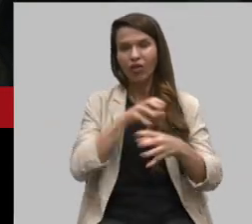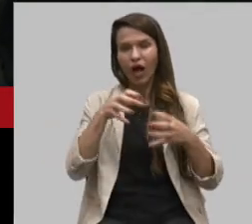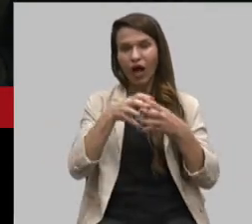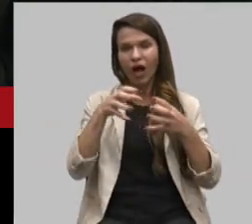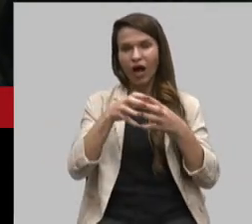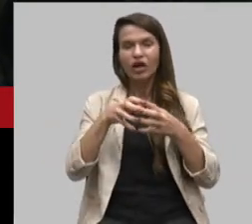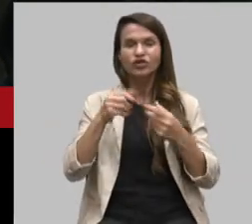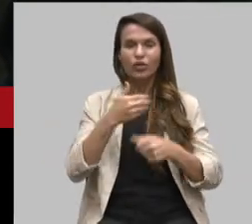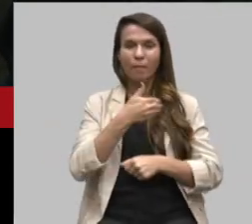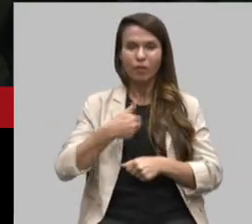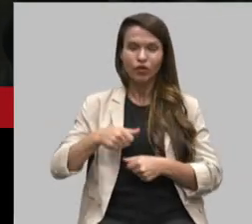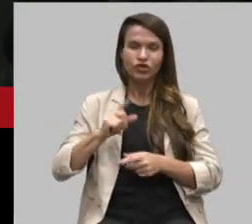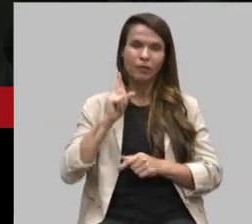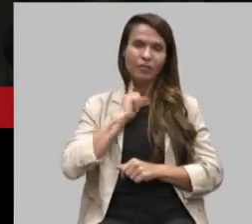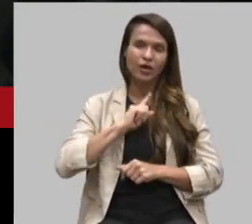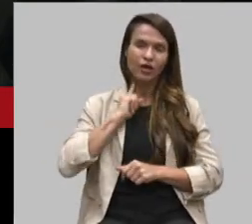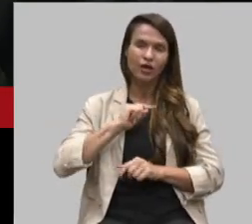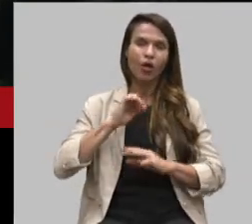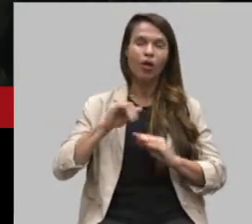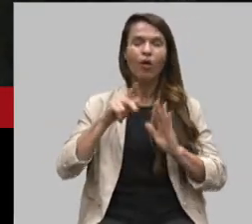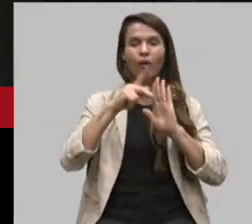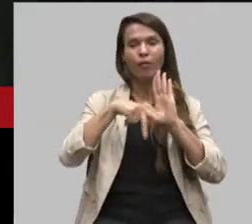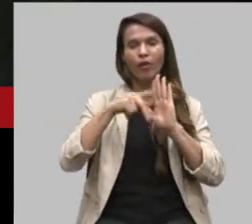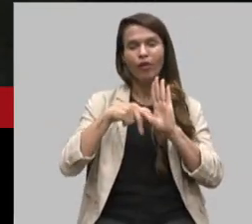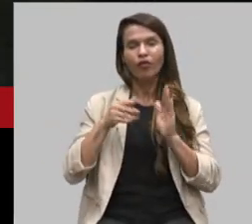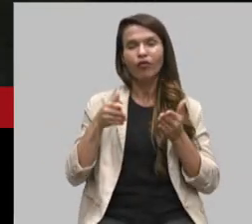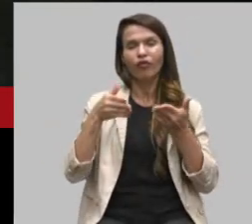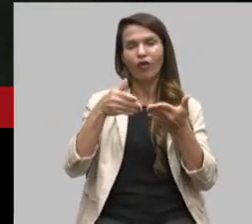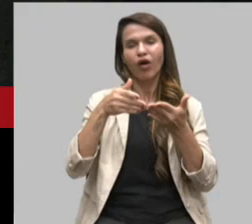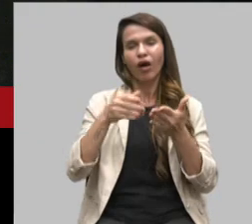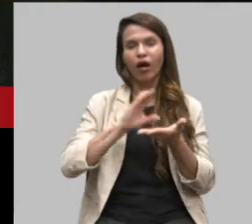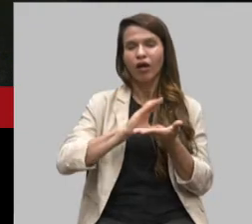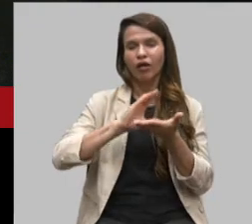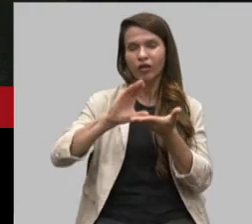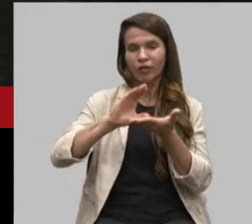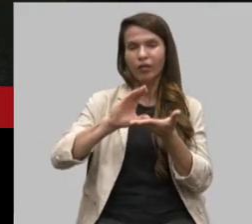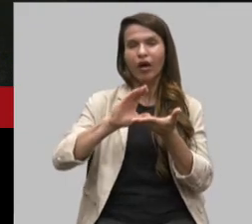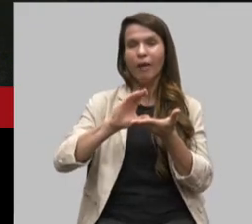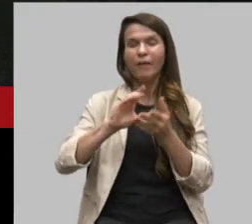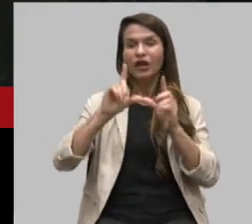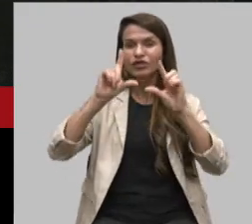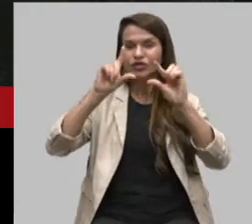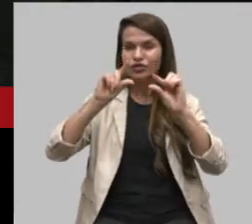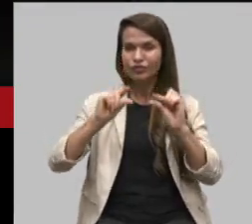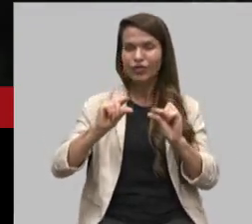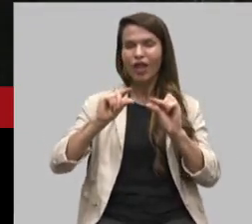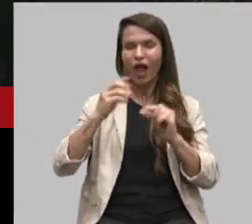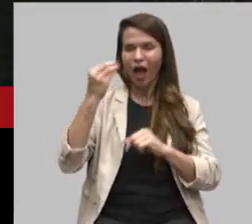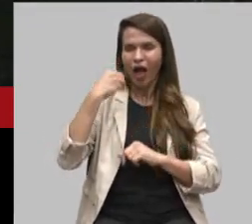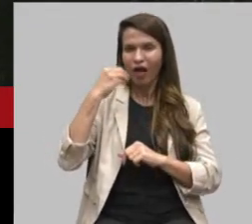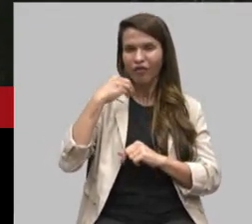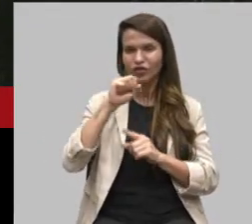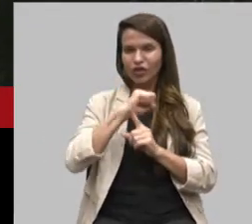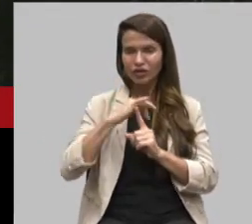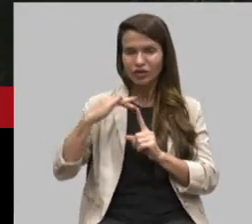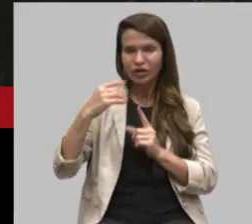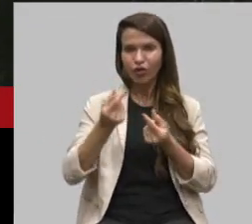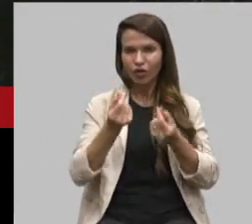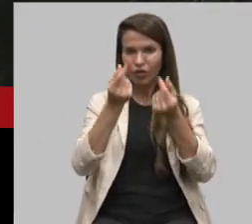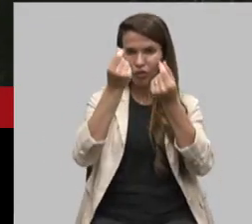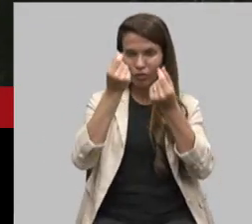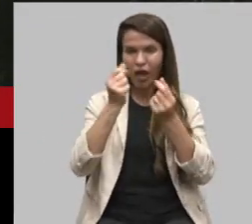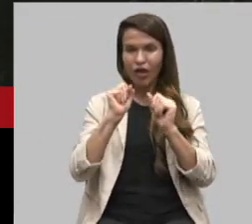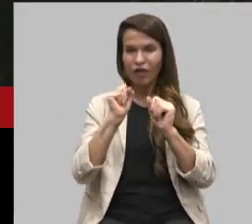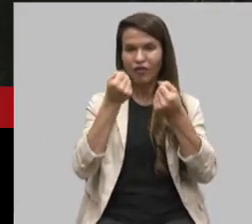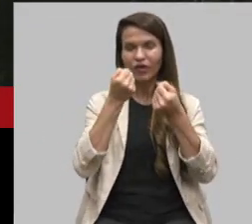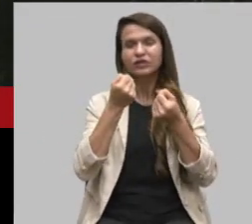Gerais o programa destinará recursos específicos para diminuir a vulnerabilidade socioeconômica reforçando o